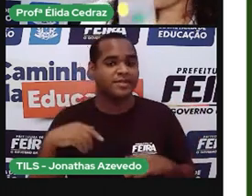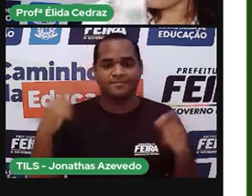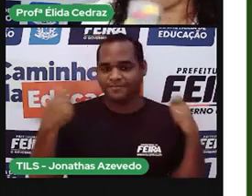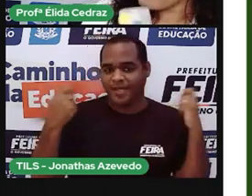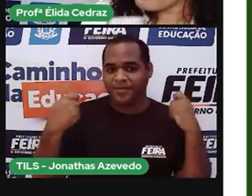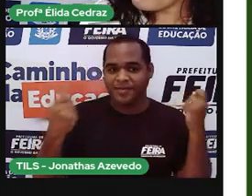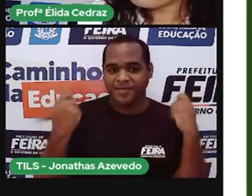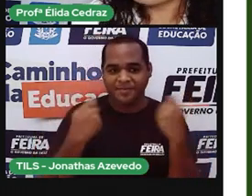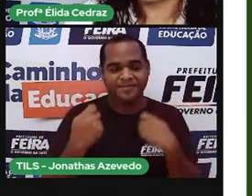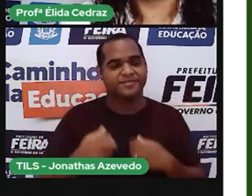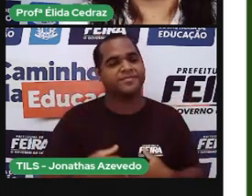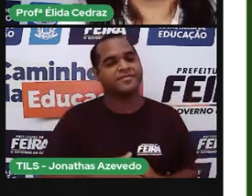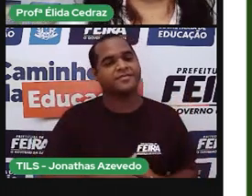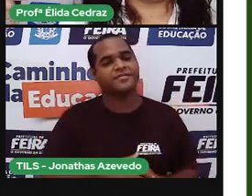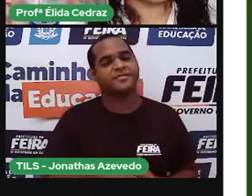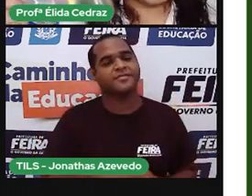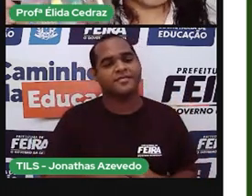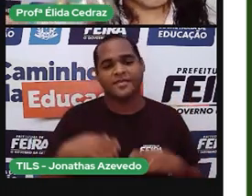confeccionar